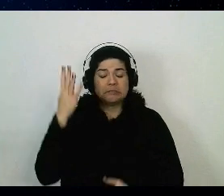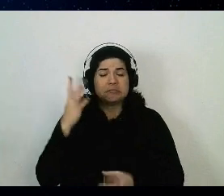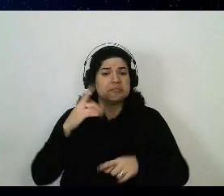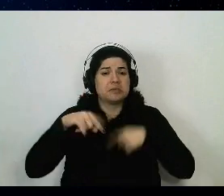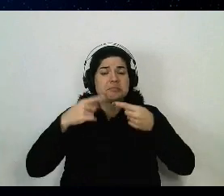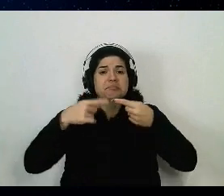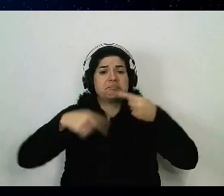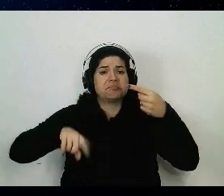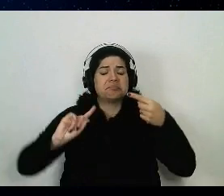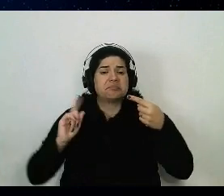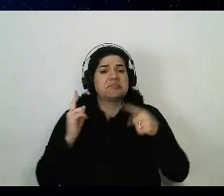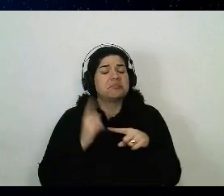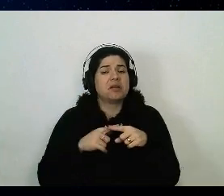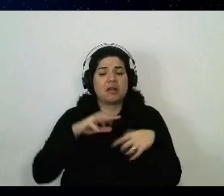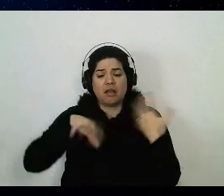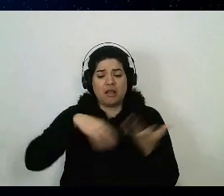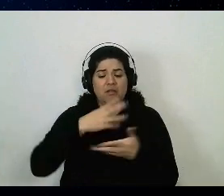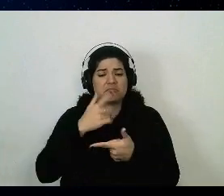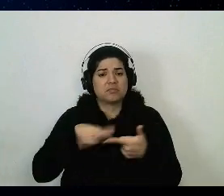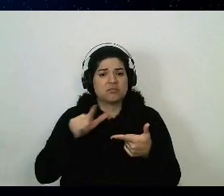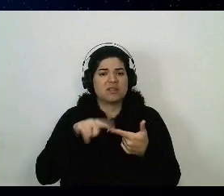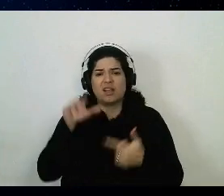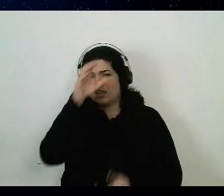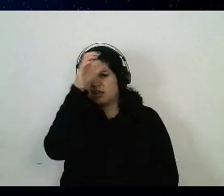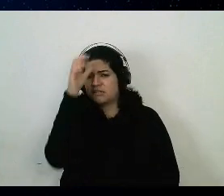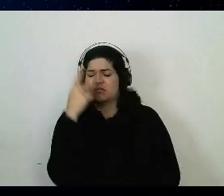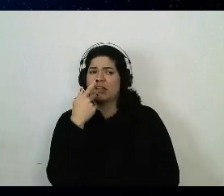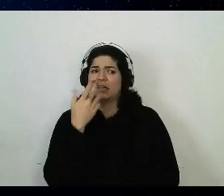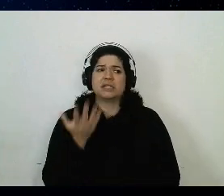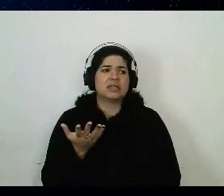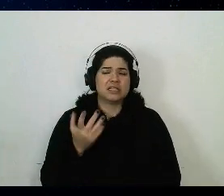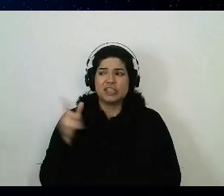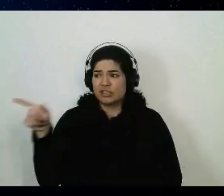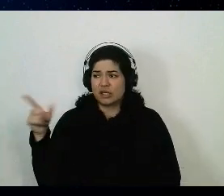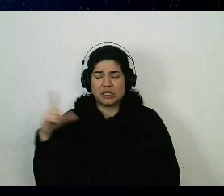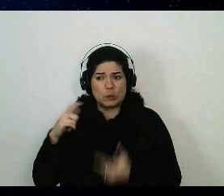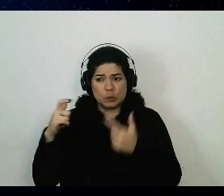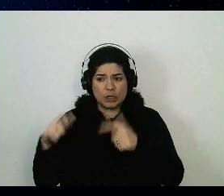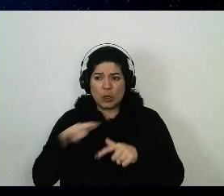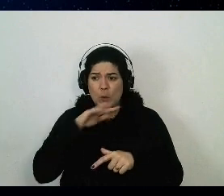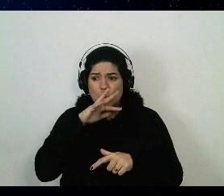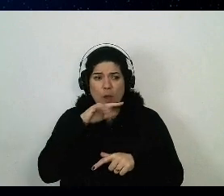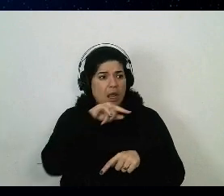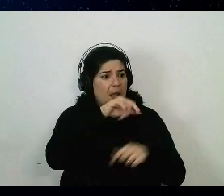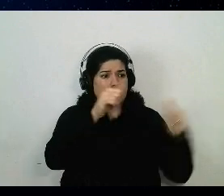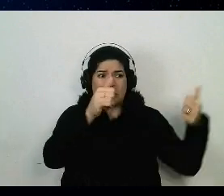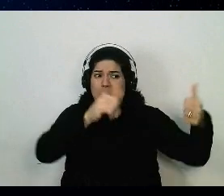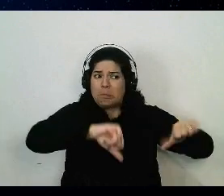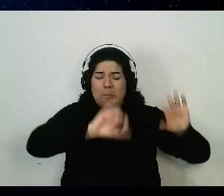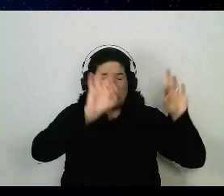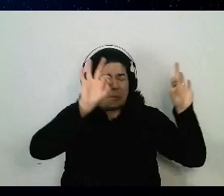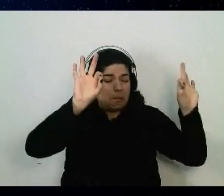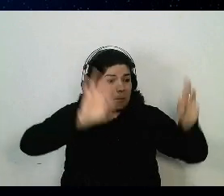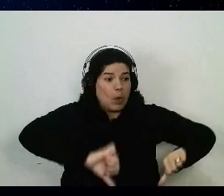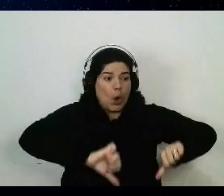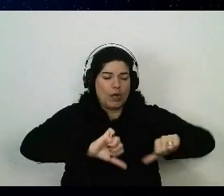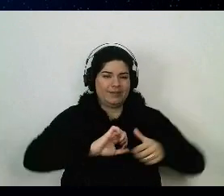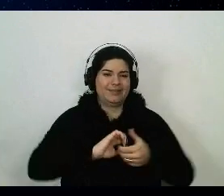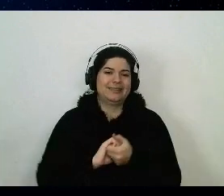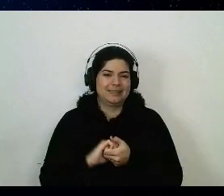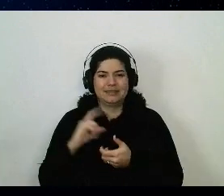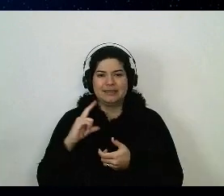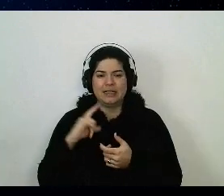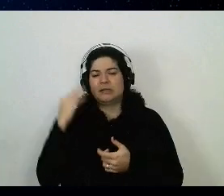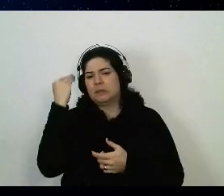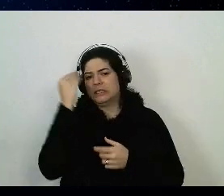o caos. E o cliente diz, caramba, eu saí de um lugar que estava ruim para um lugar que está horrível, está pior ainda. Então, a gente entrega uma experiência muito